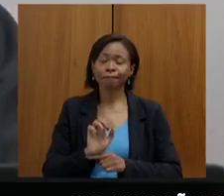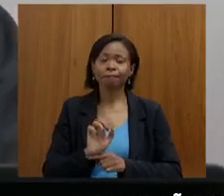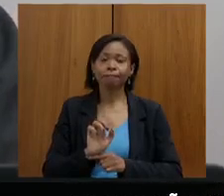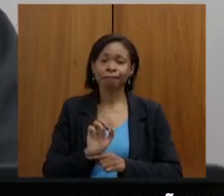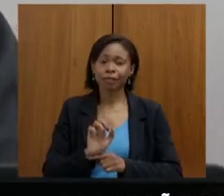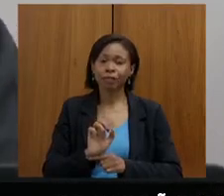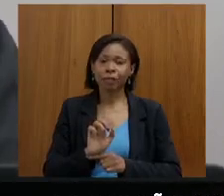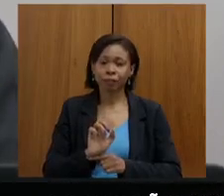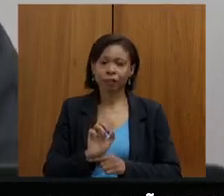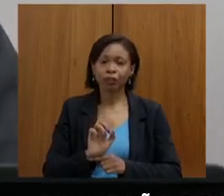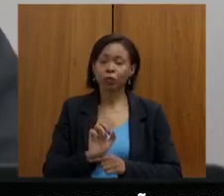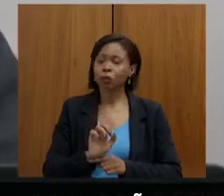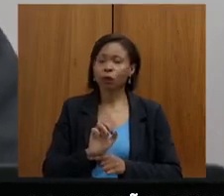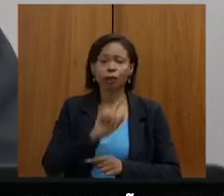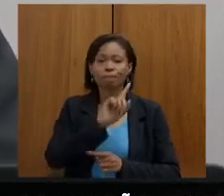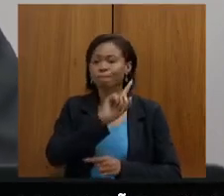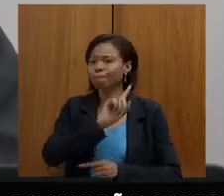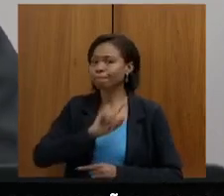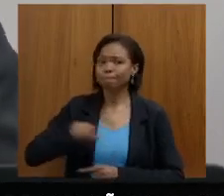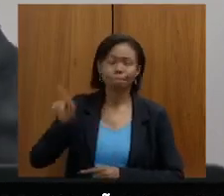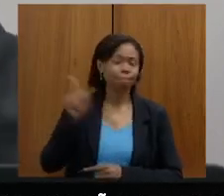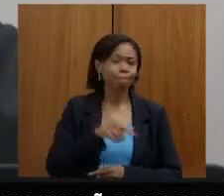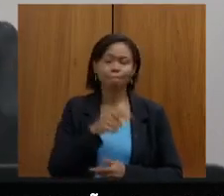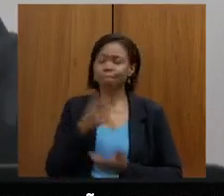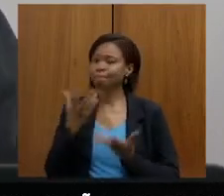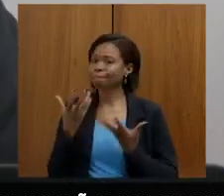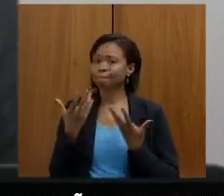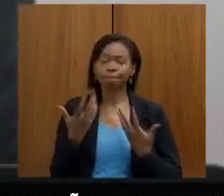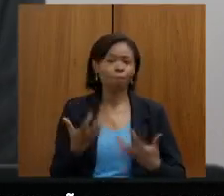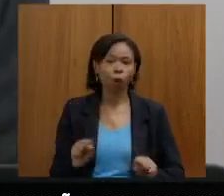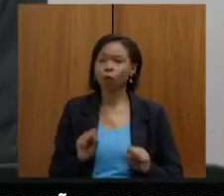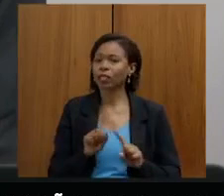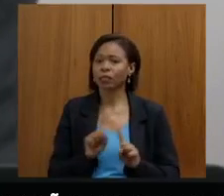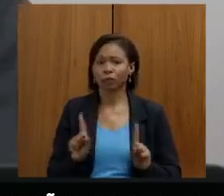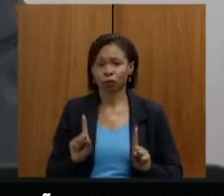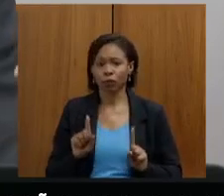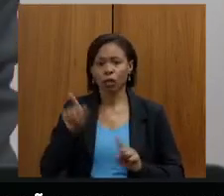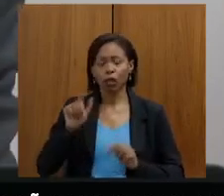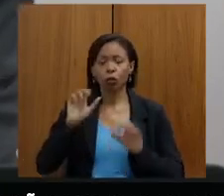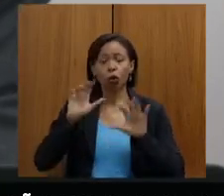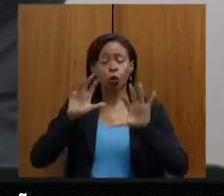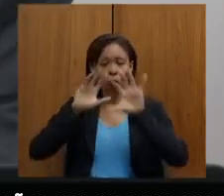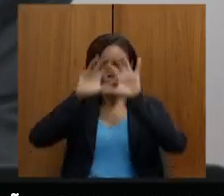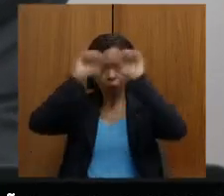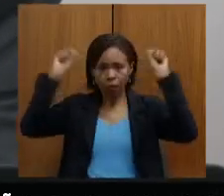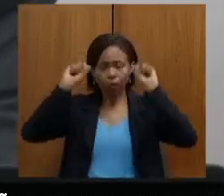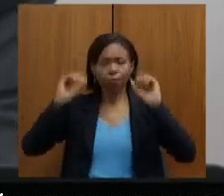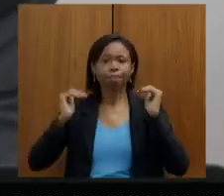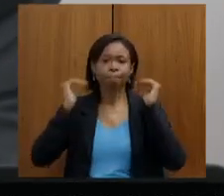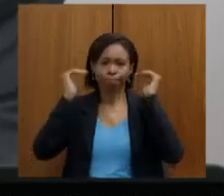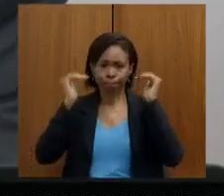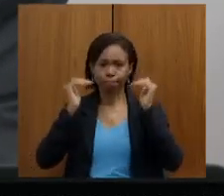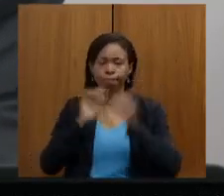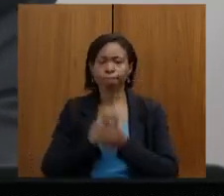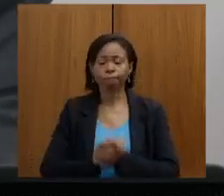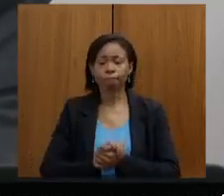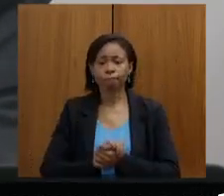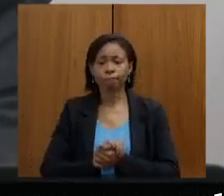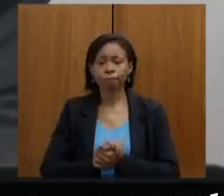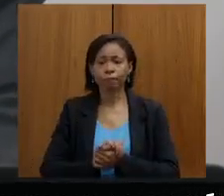totalmente rechaçada pelo Supremo Tribunal Federal ao questionar o secretário de fazenda o